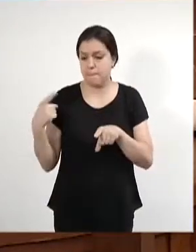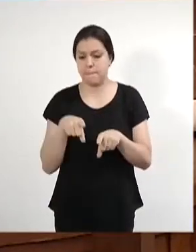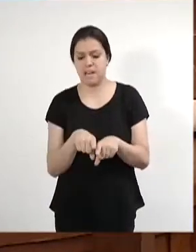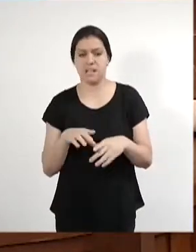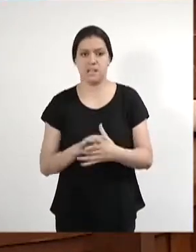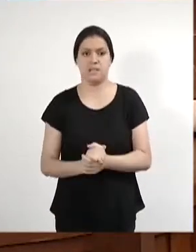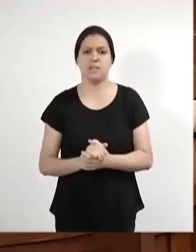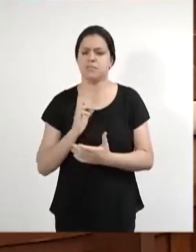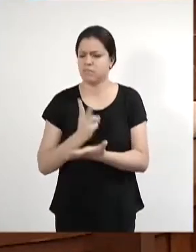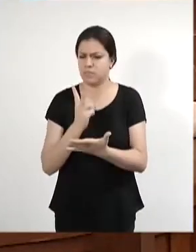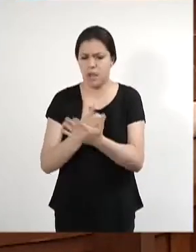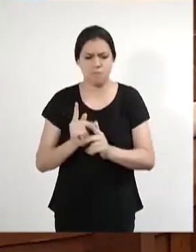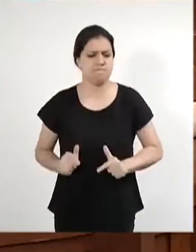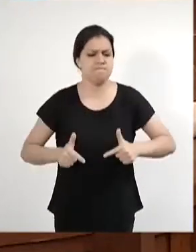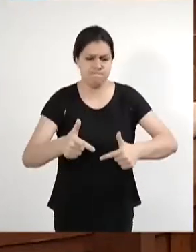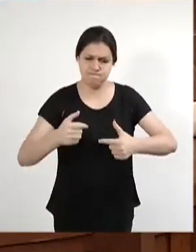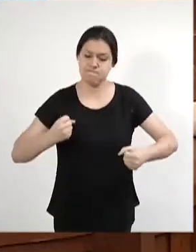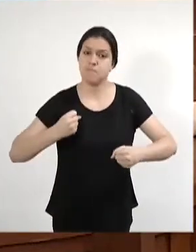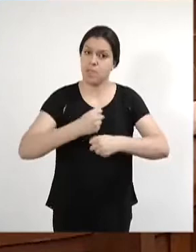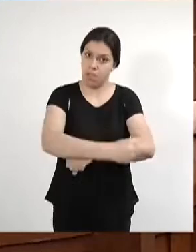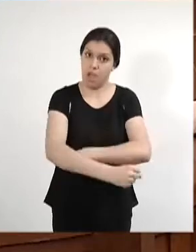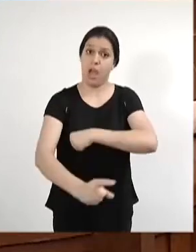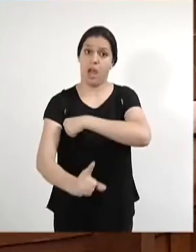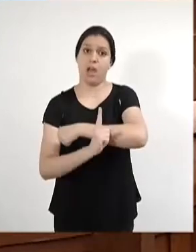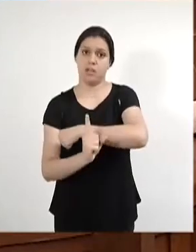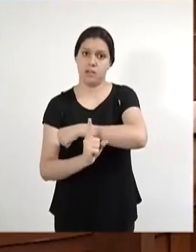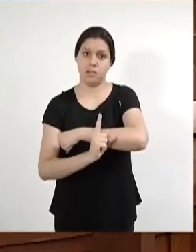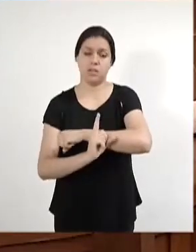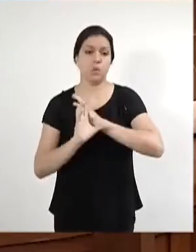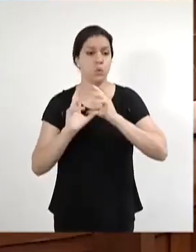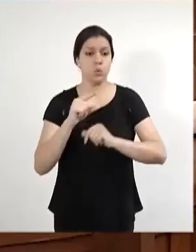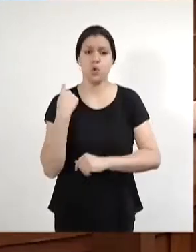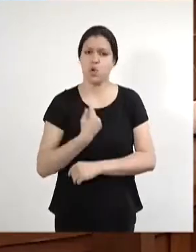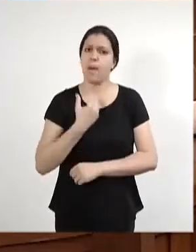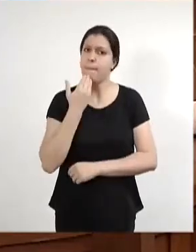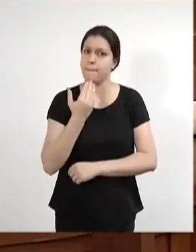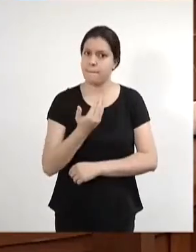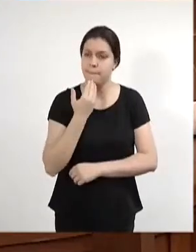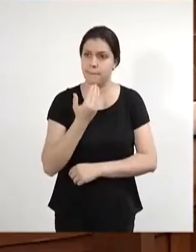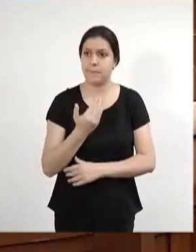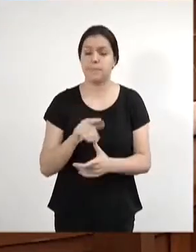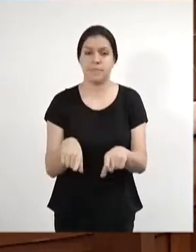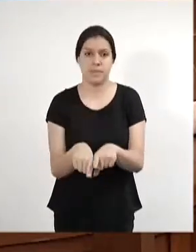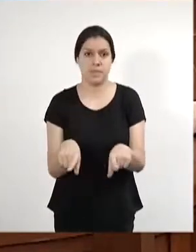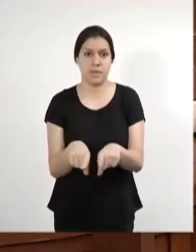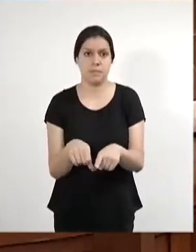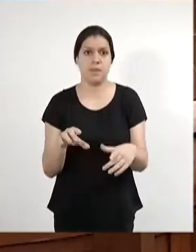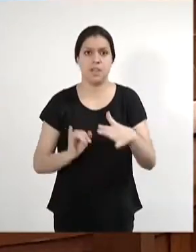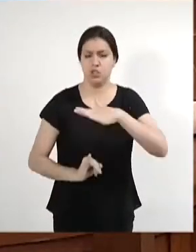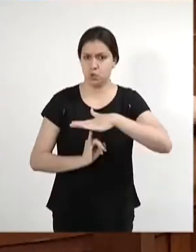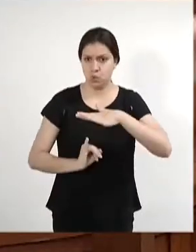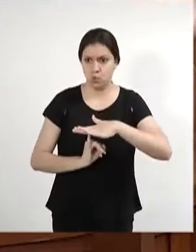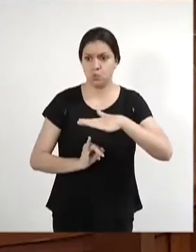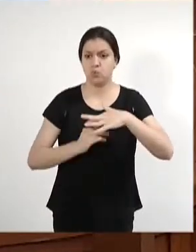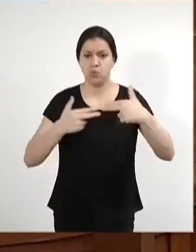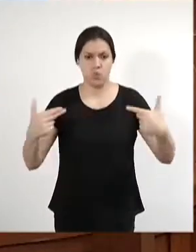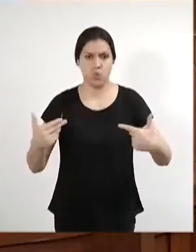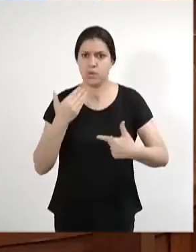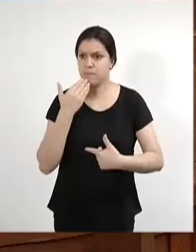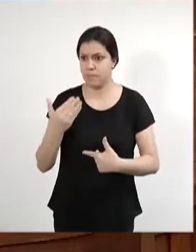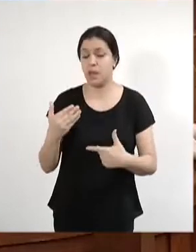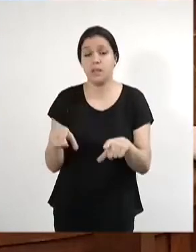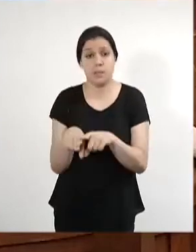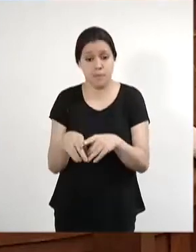medido esforços em atender às solicitações das entidades, às solicitações da